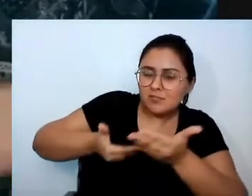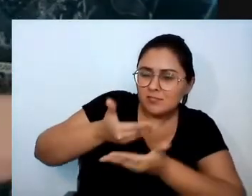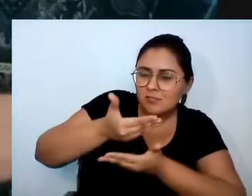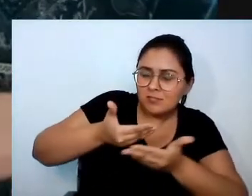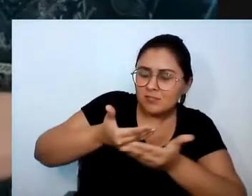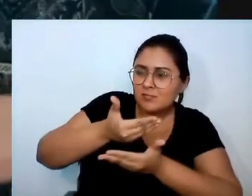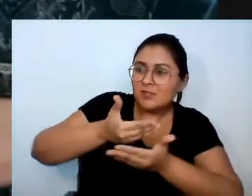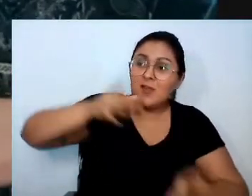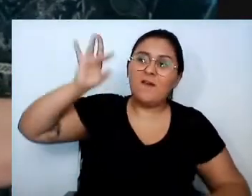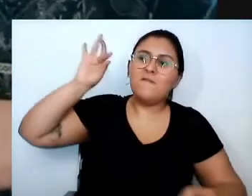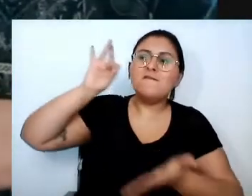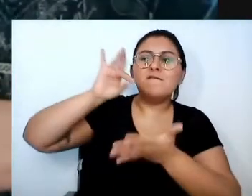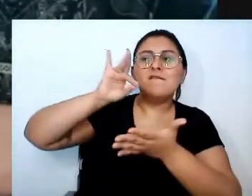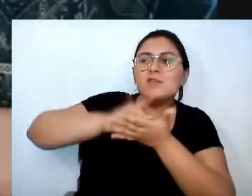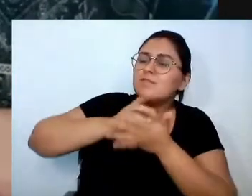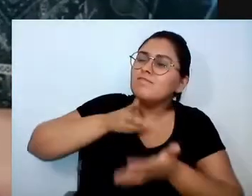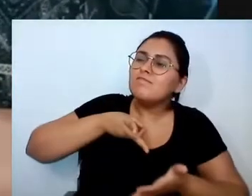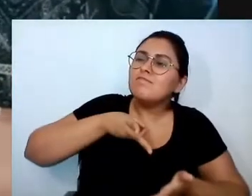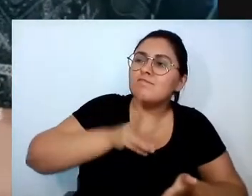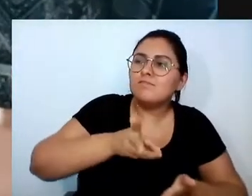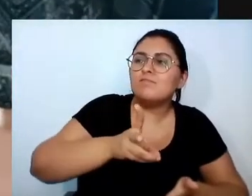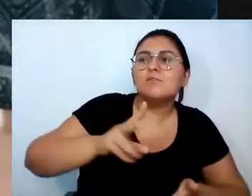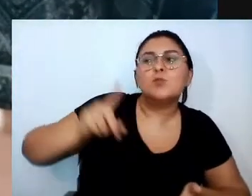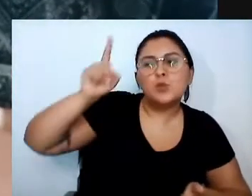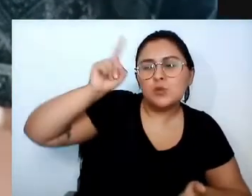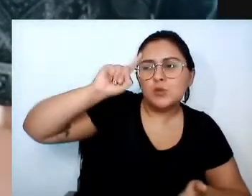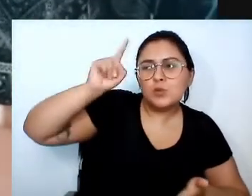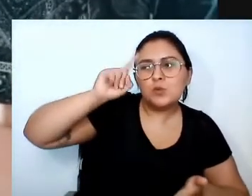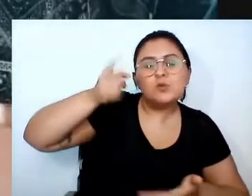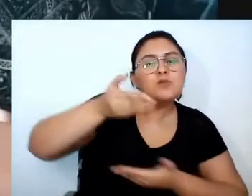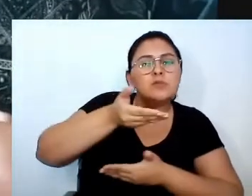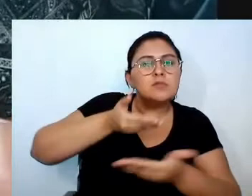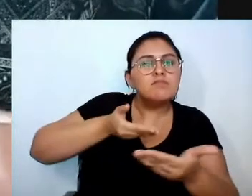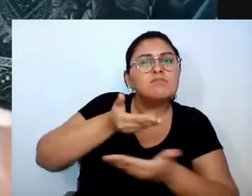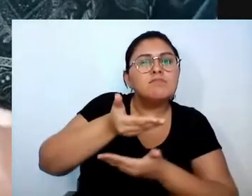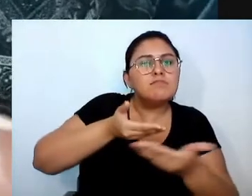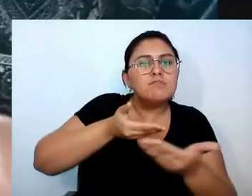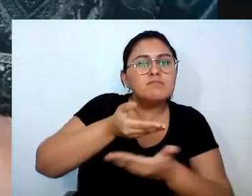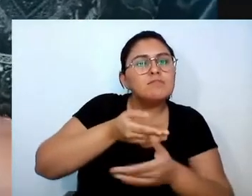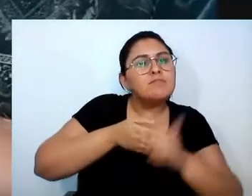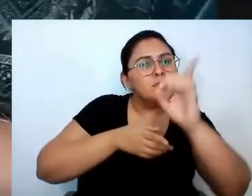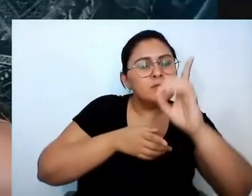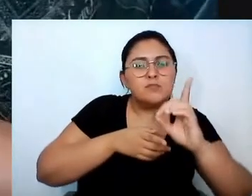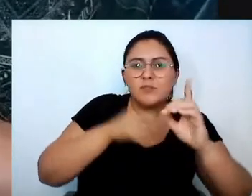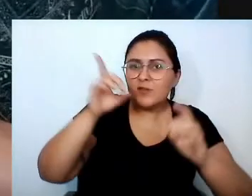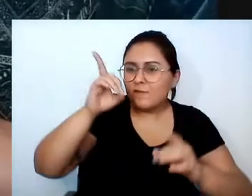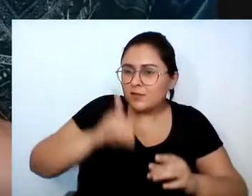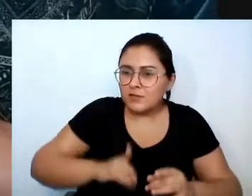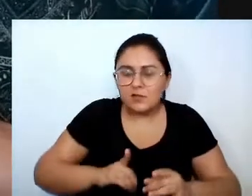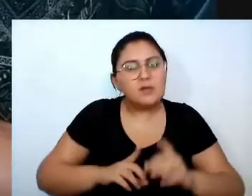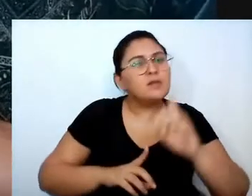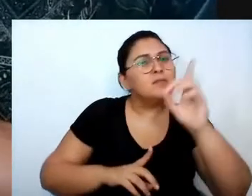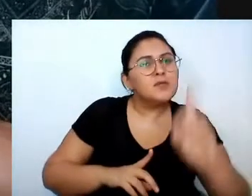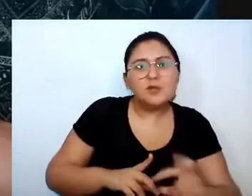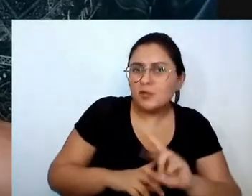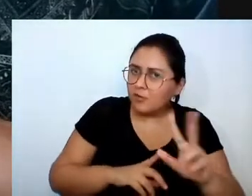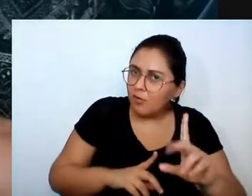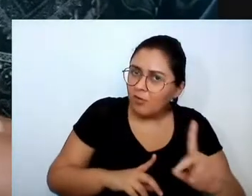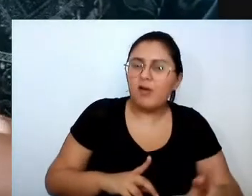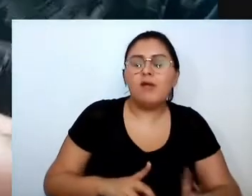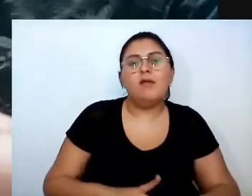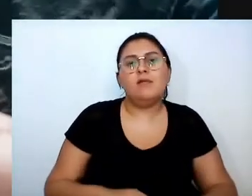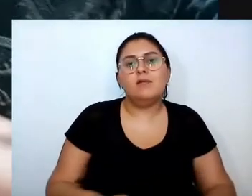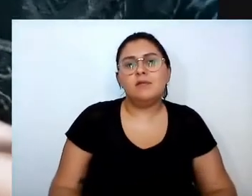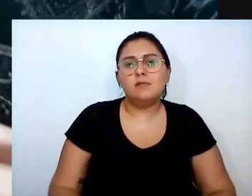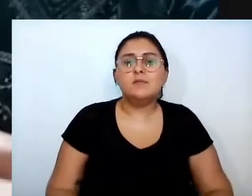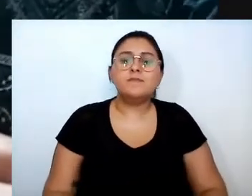vocês estejam, né, estejamos todos juntos nesse espaço. isso. Porque É, assim, se a gente não entra